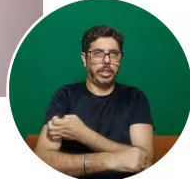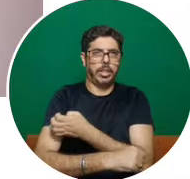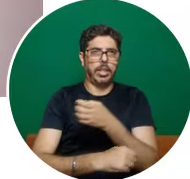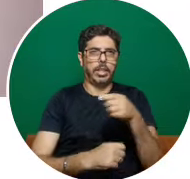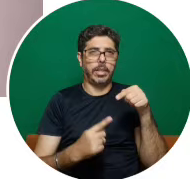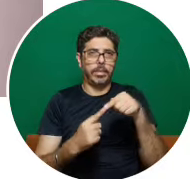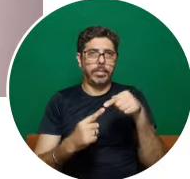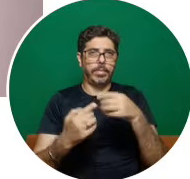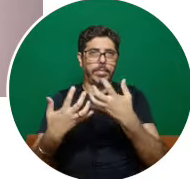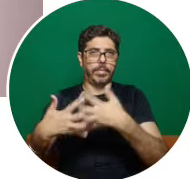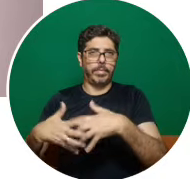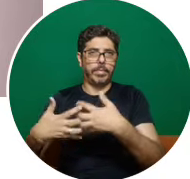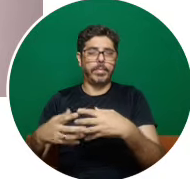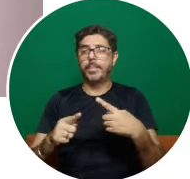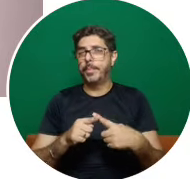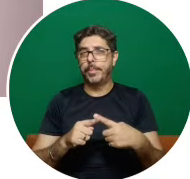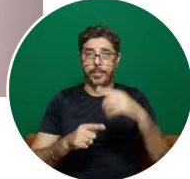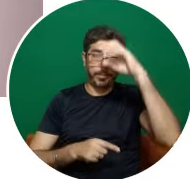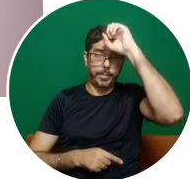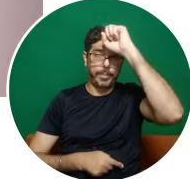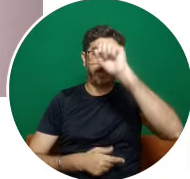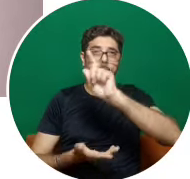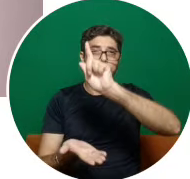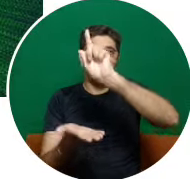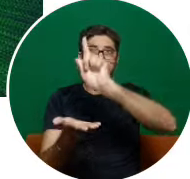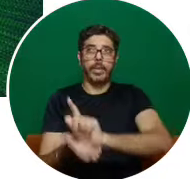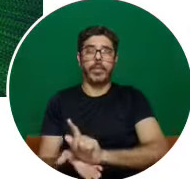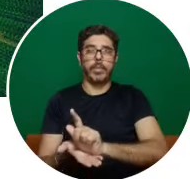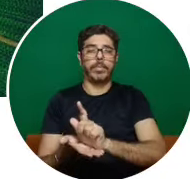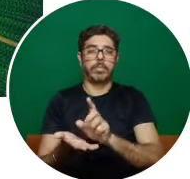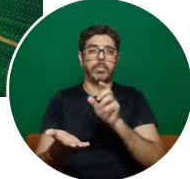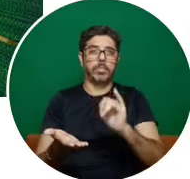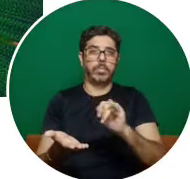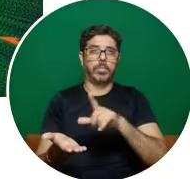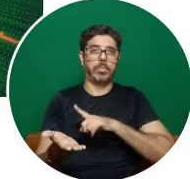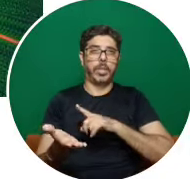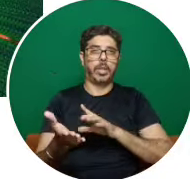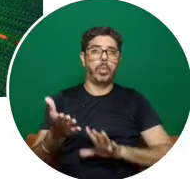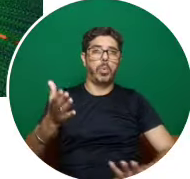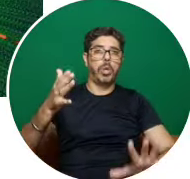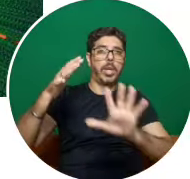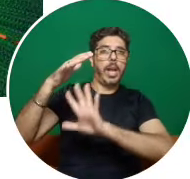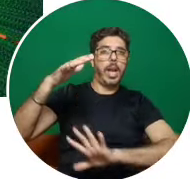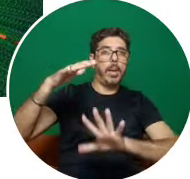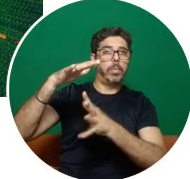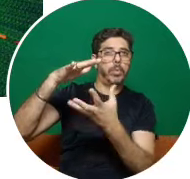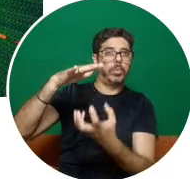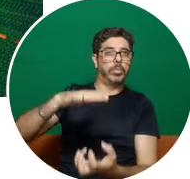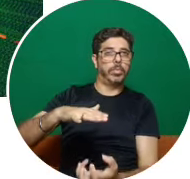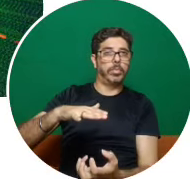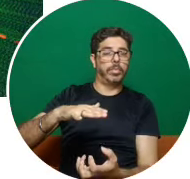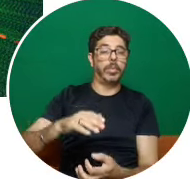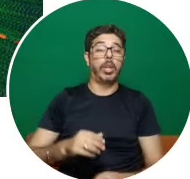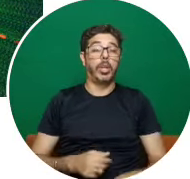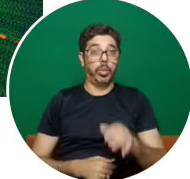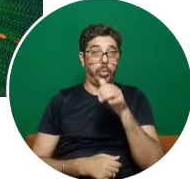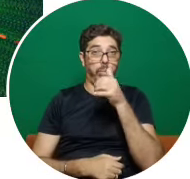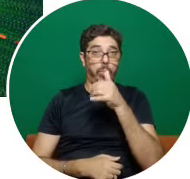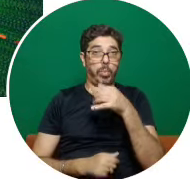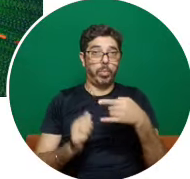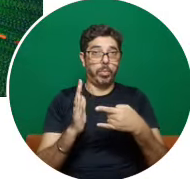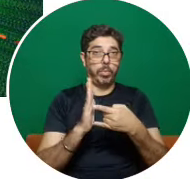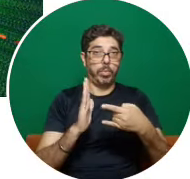Quando nós discutimos energia no contexto da mecânica, nós aprendemos que um objeto tem energia potencial gravitacional devido à